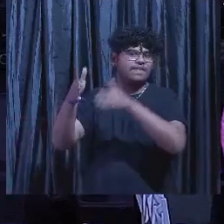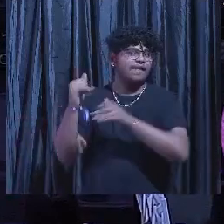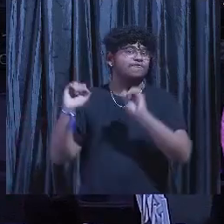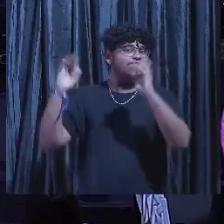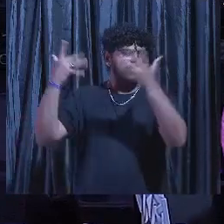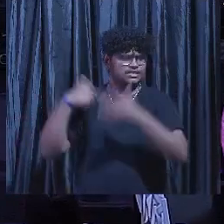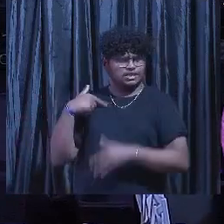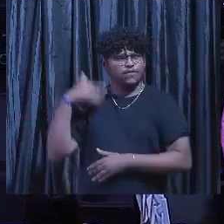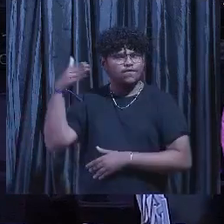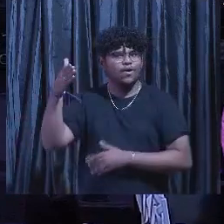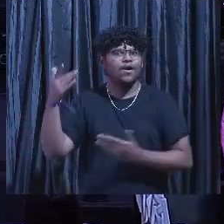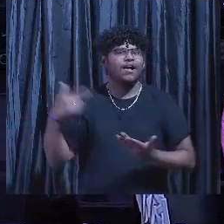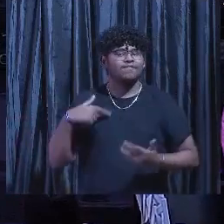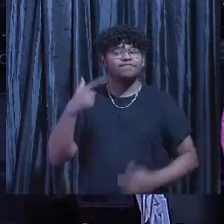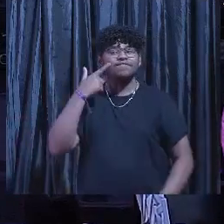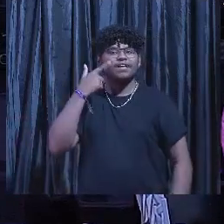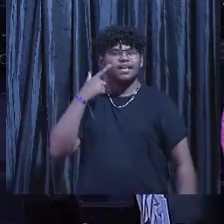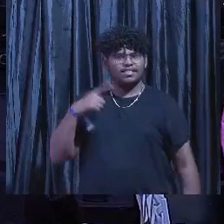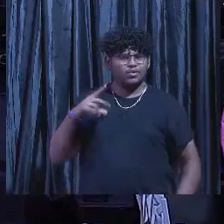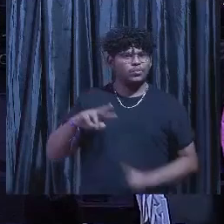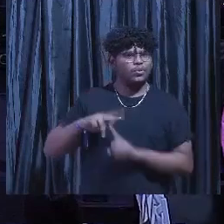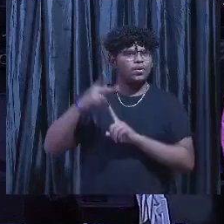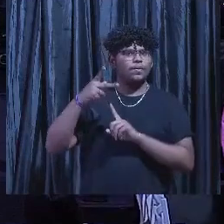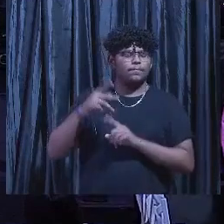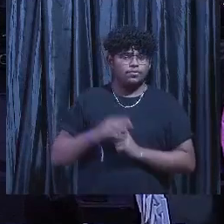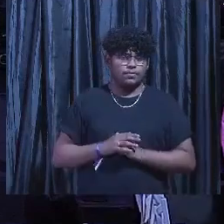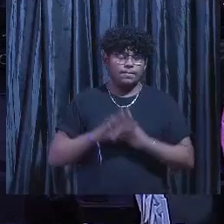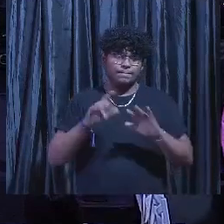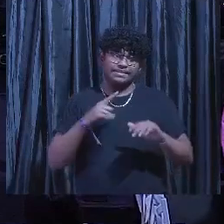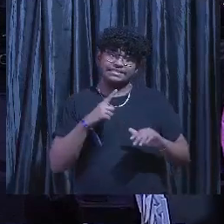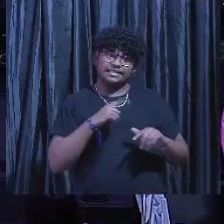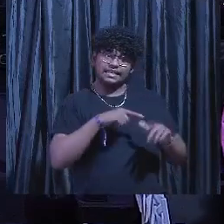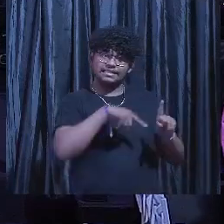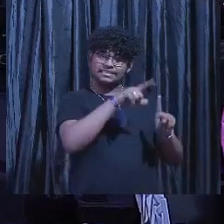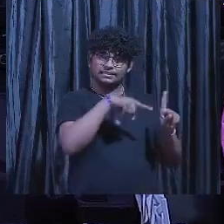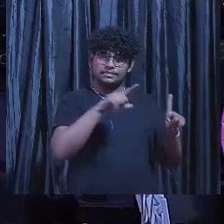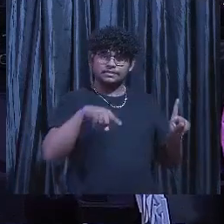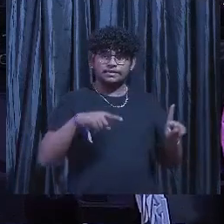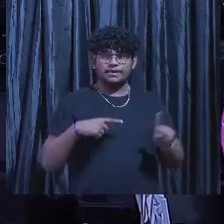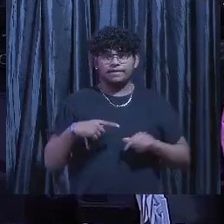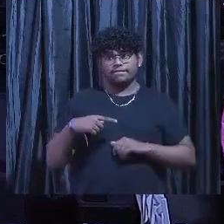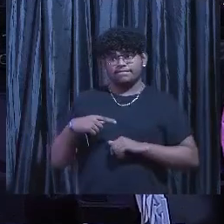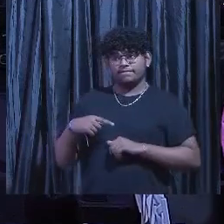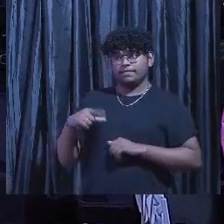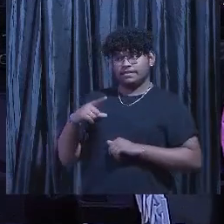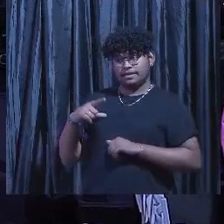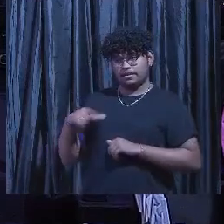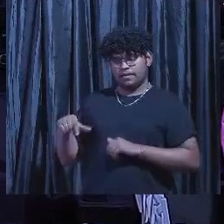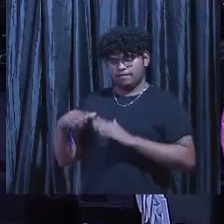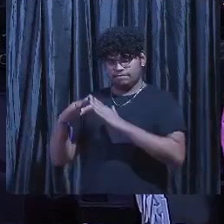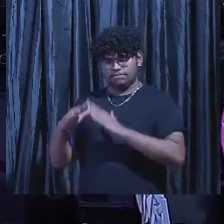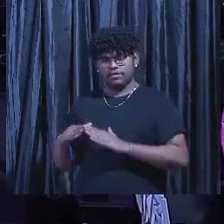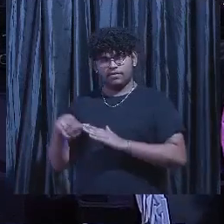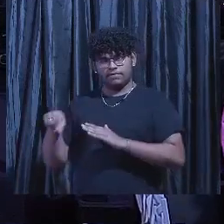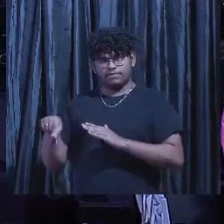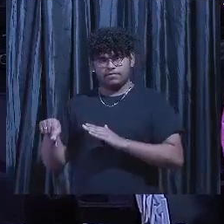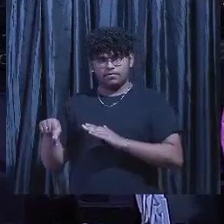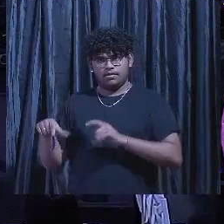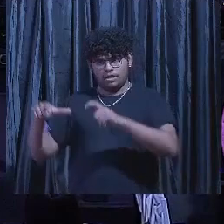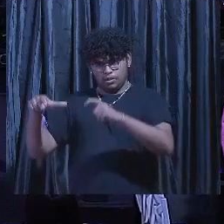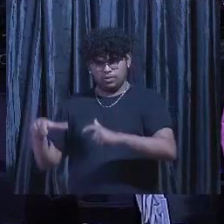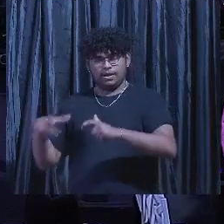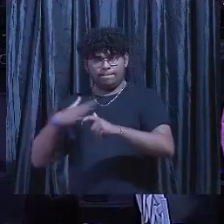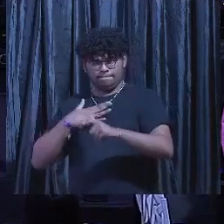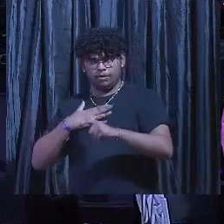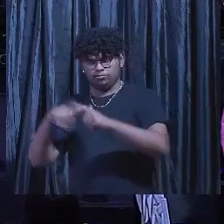da nossa São Paulo que ela diz assim, quem mora onde eu moro, vive onde eu vivo, vive 30 anos a menos de quem vive lá, por exemplo,